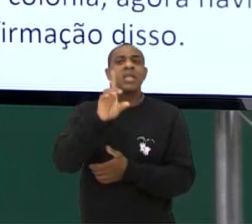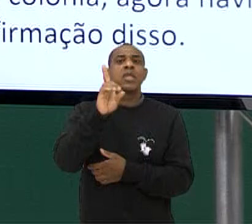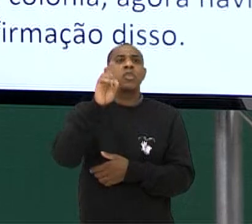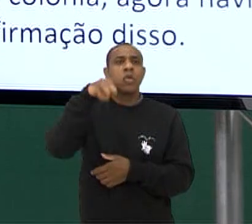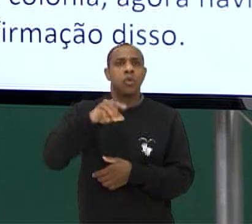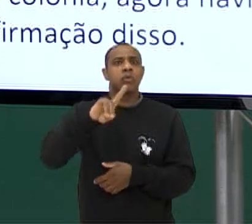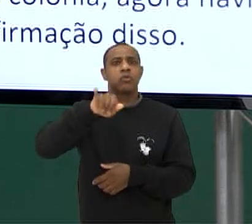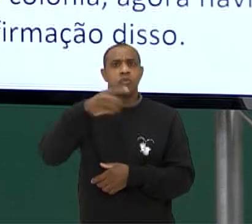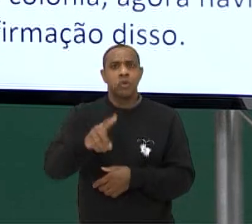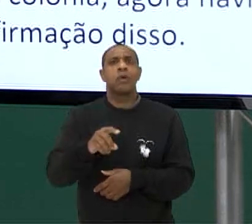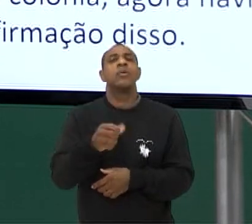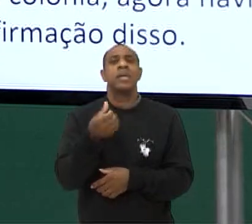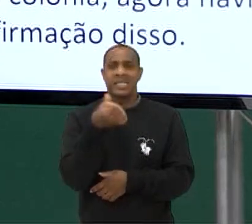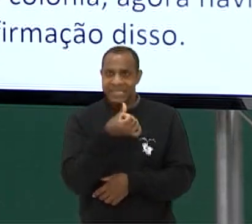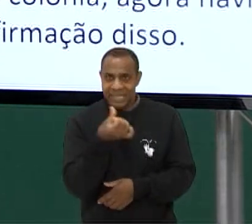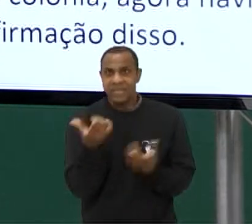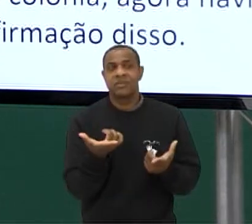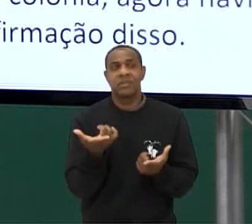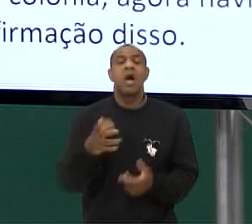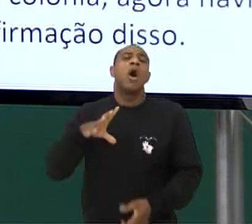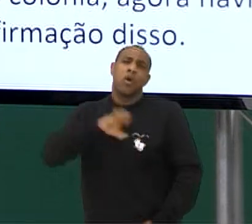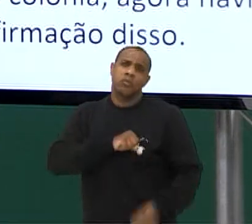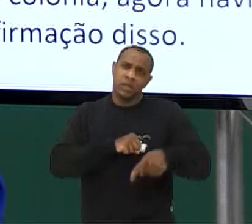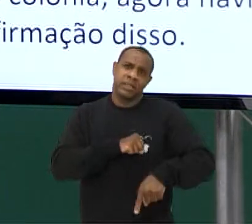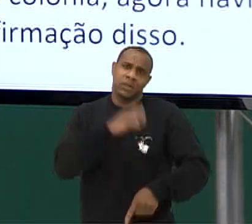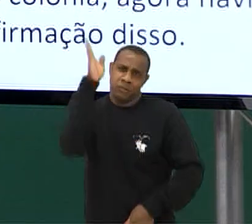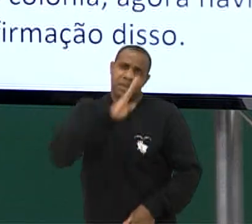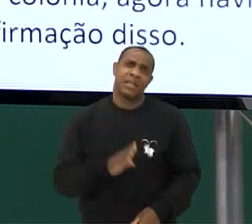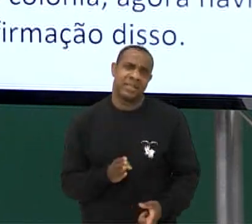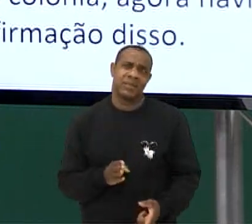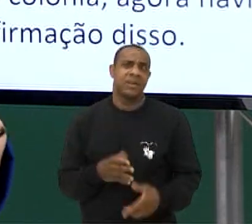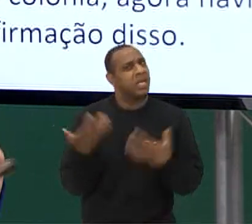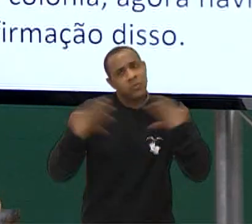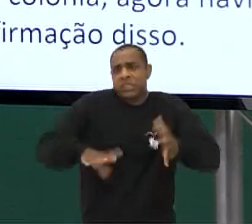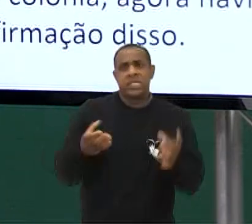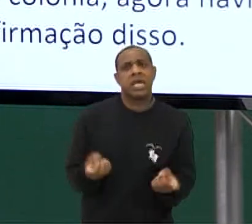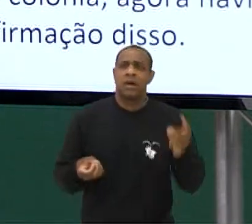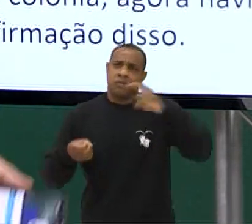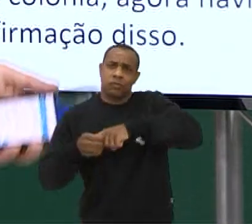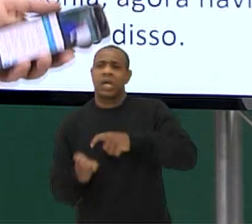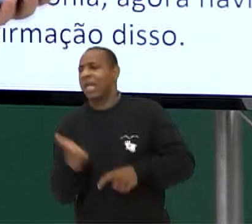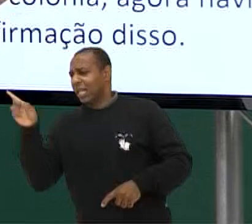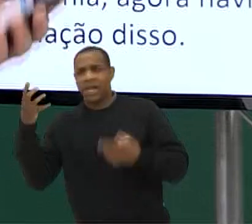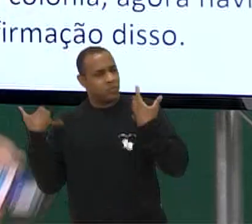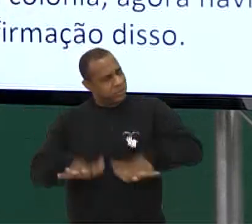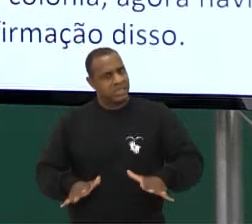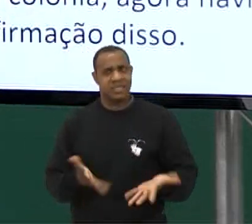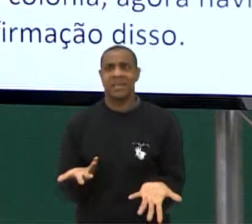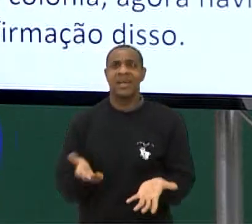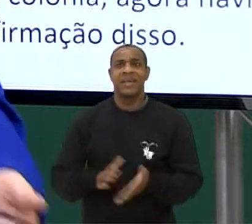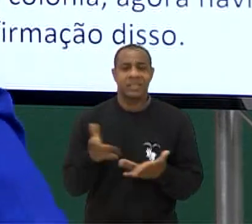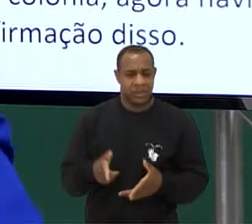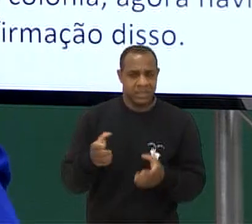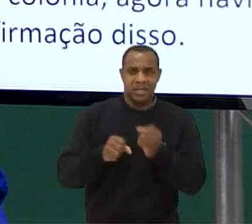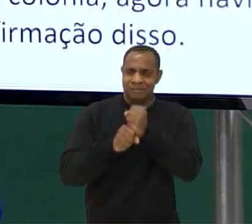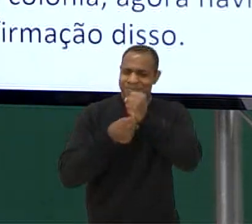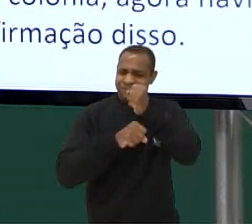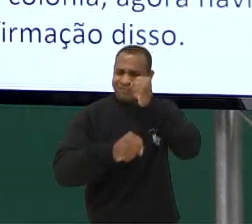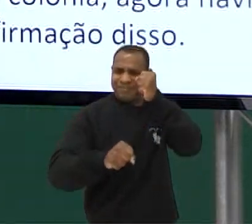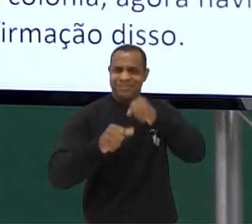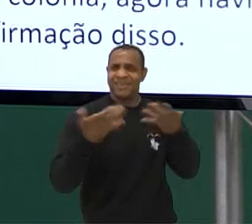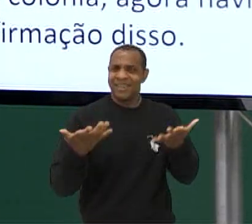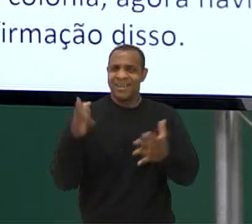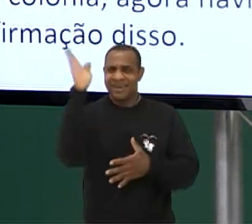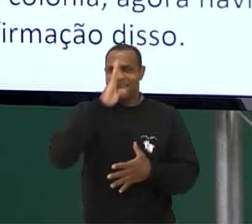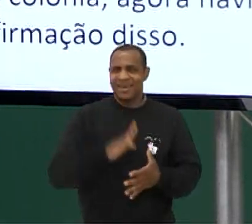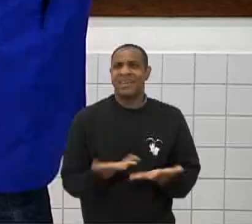de um reinozinho pequeno, atrasado. Aqui no Brasil, ele era quase que um imperador de um grande território, de uma grande margem